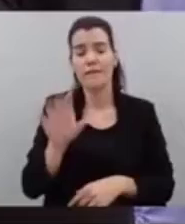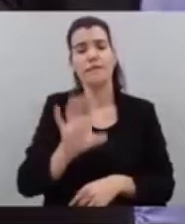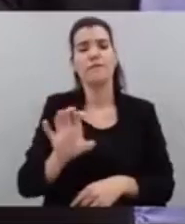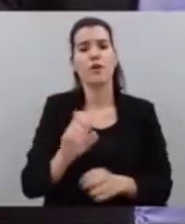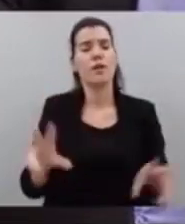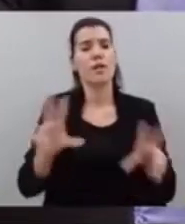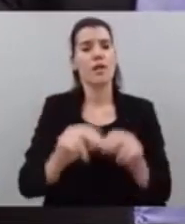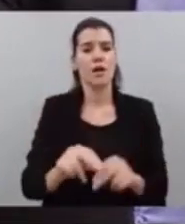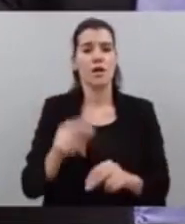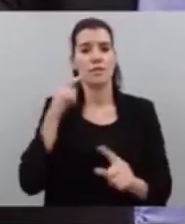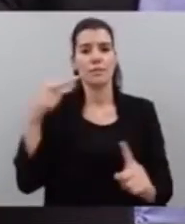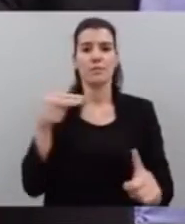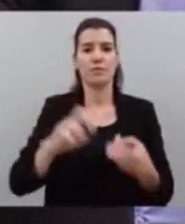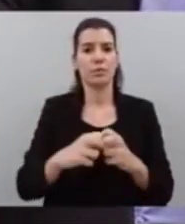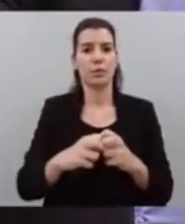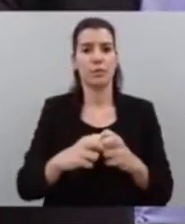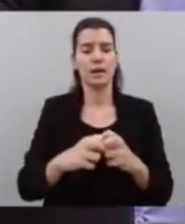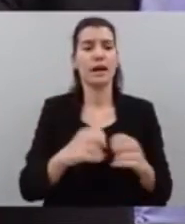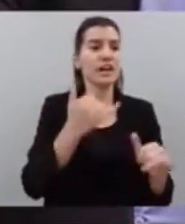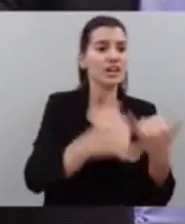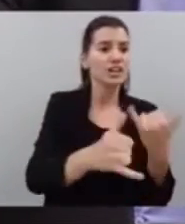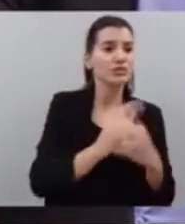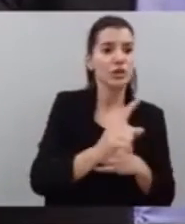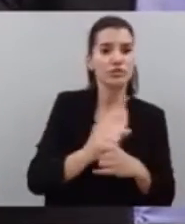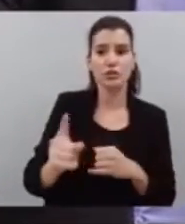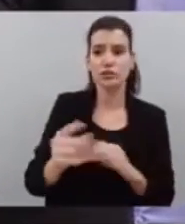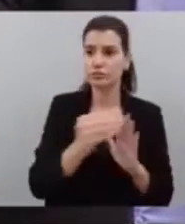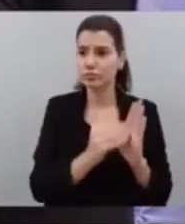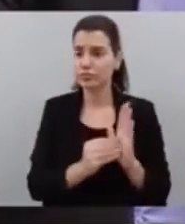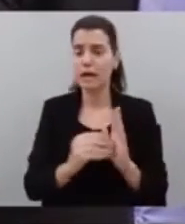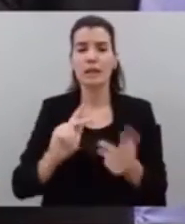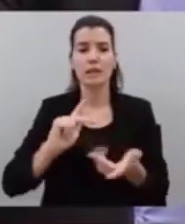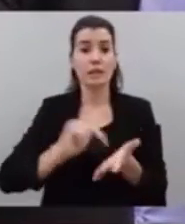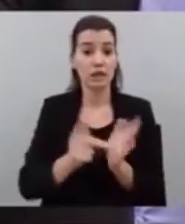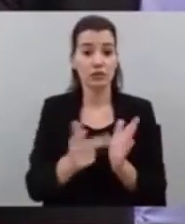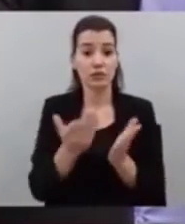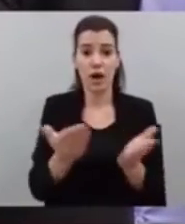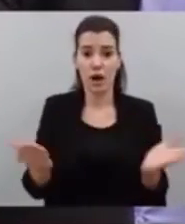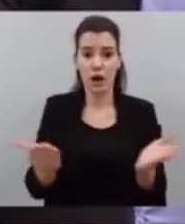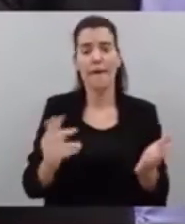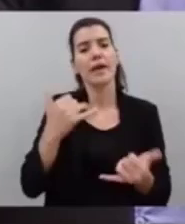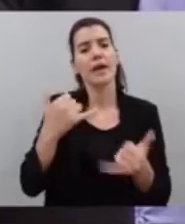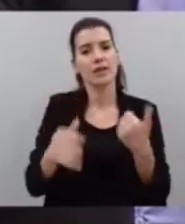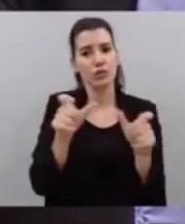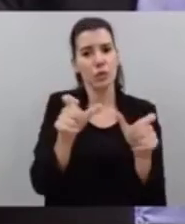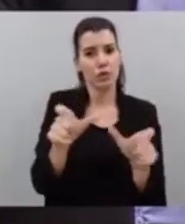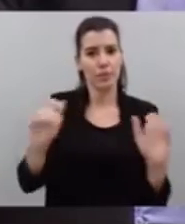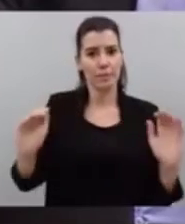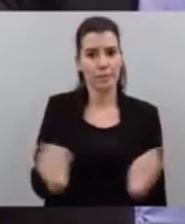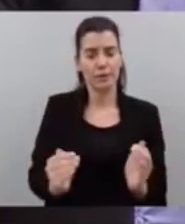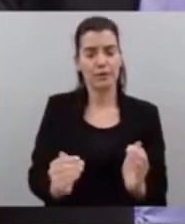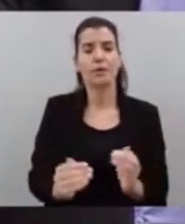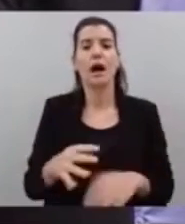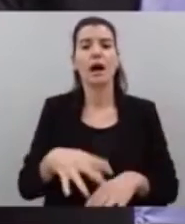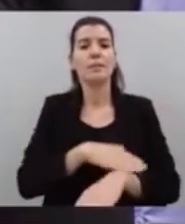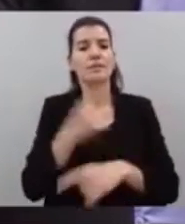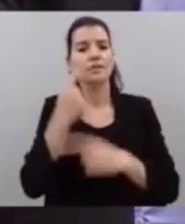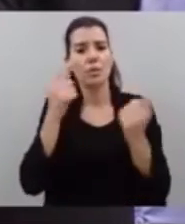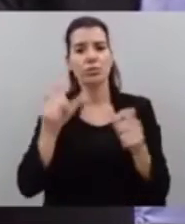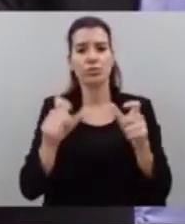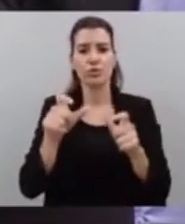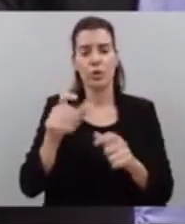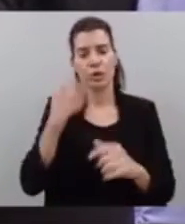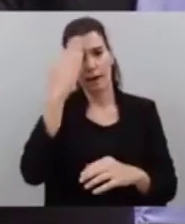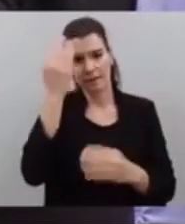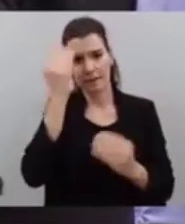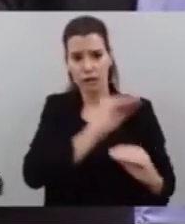problema, identificar riscos, usar as tecnologias para garantir a mitigação do risco, capacitar a administração pública para o seu quadro legislativo